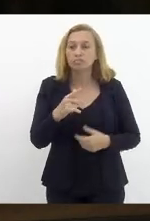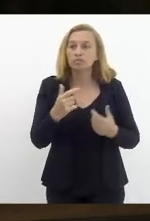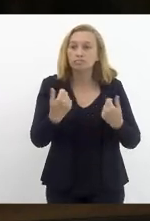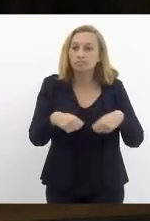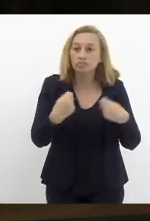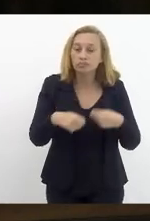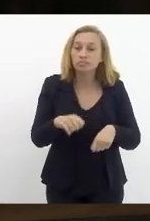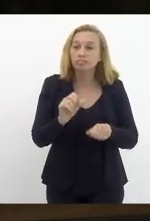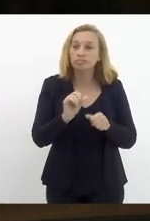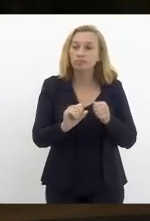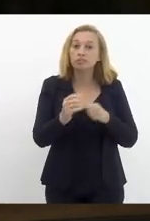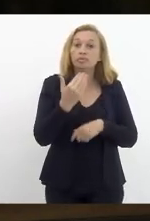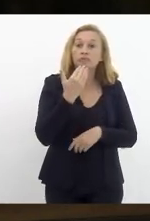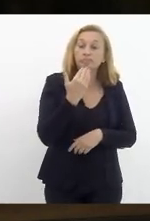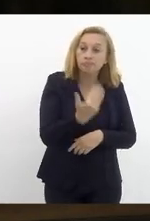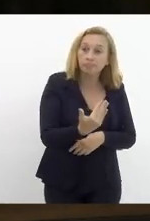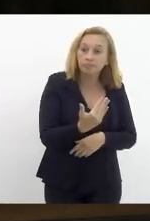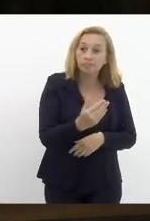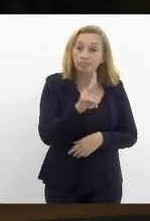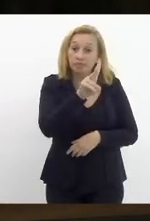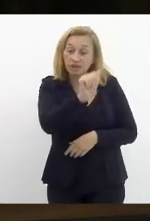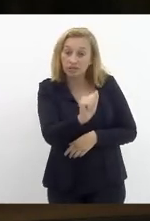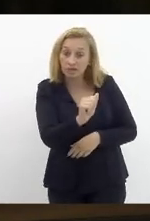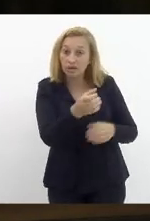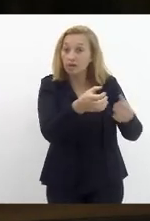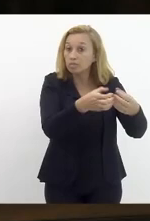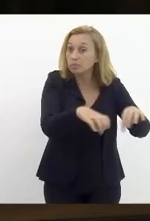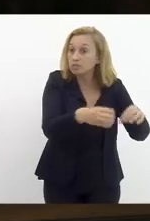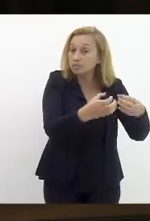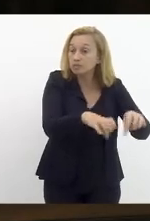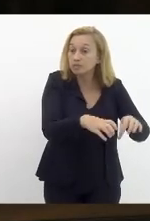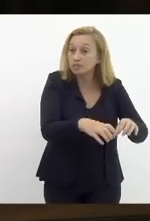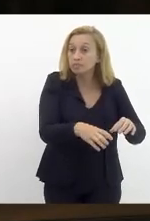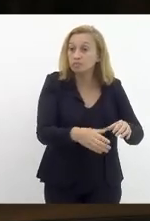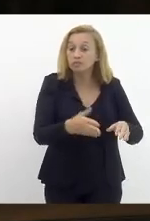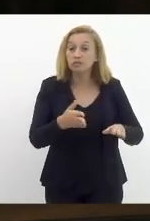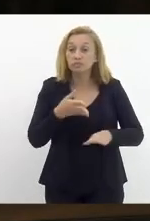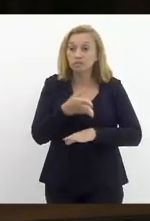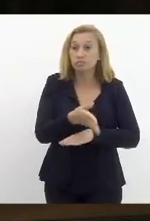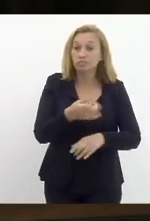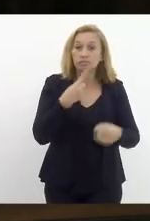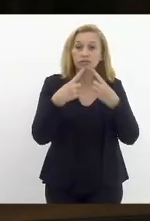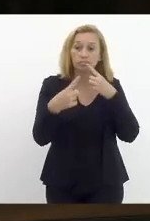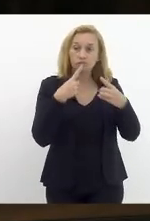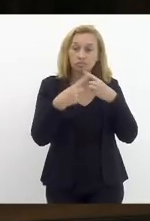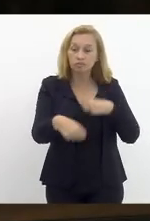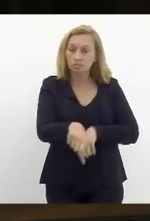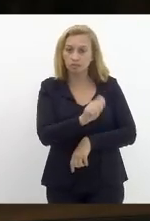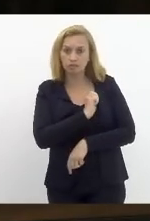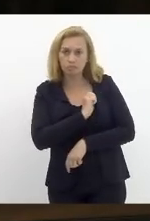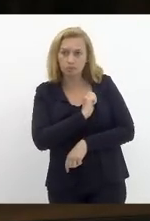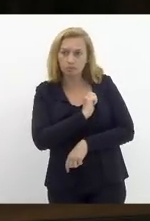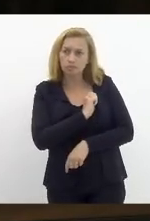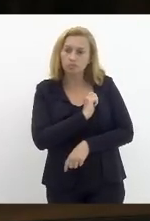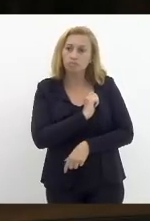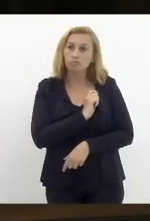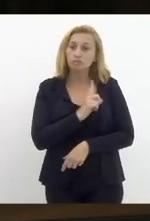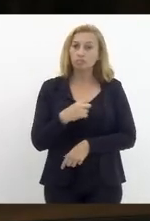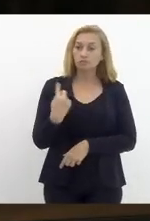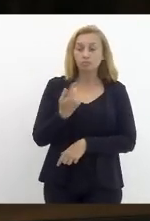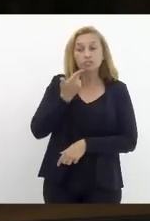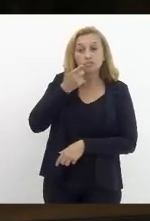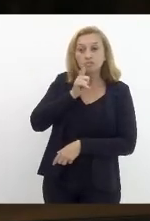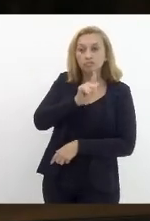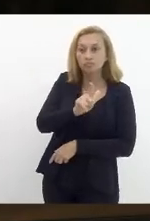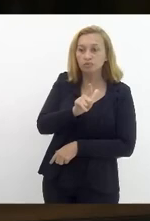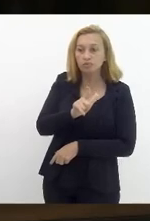fazer solicitação de vaga para concurso, e quando chegou a discussão aqui do regime de recuperação fiscal, nós